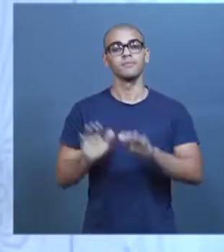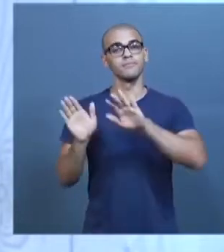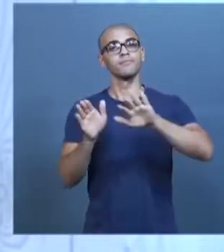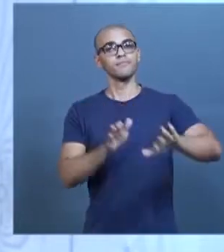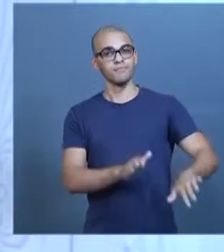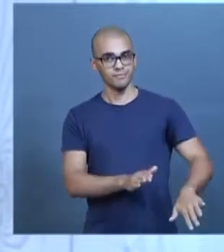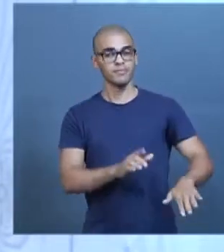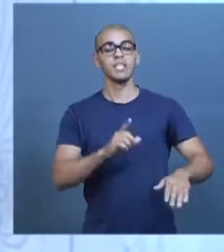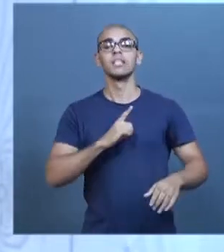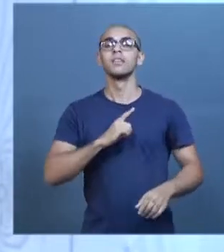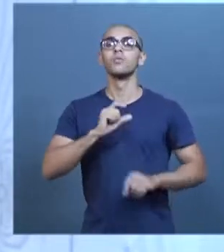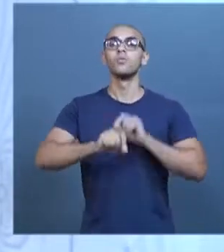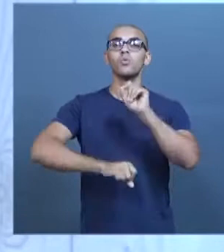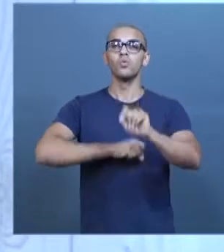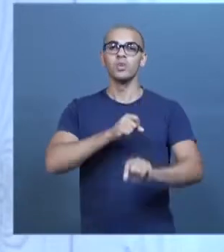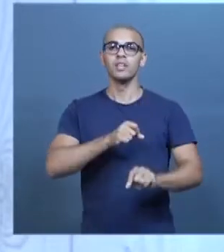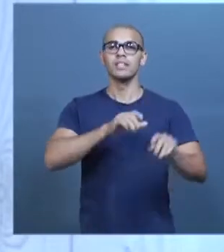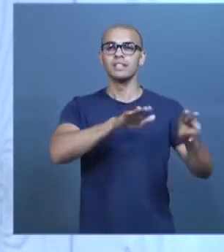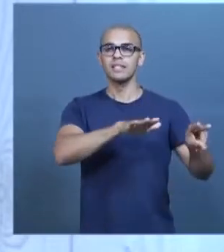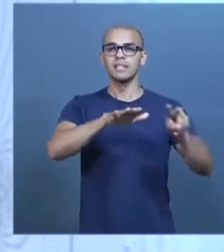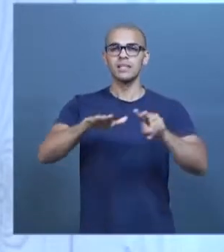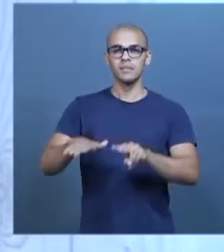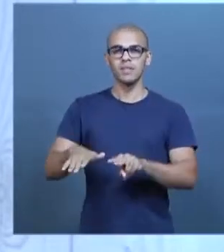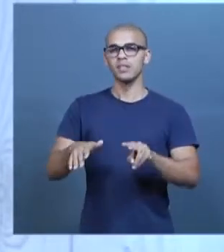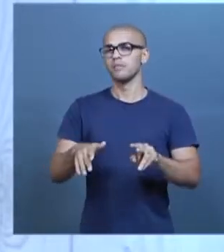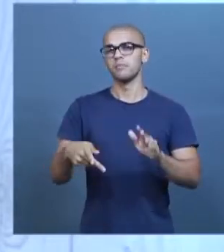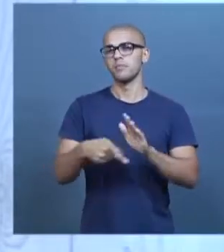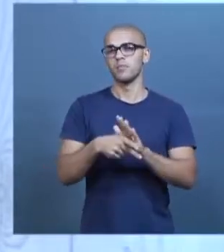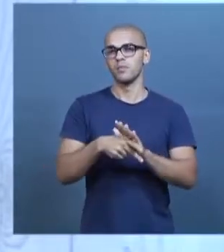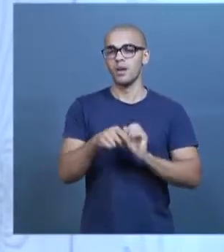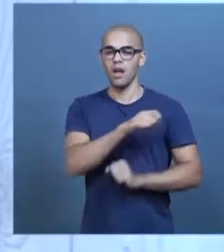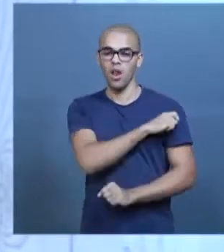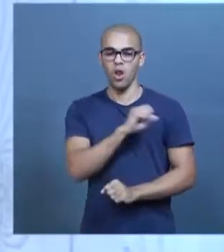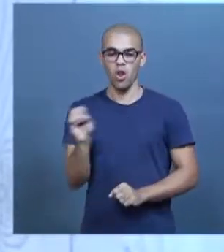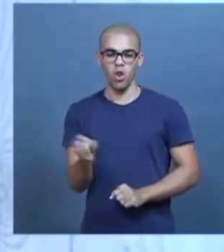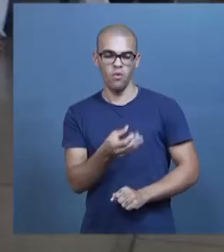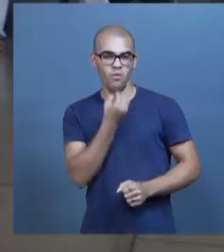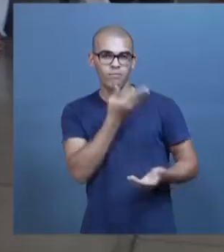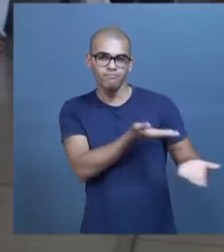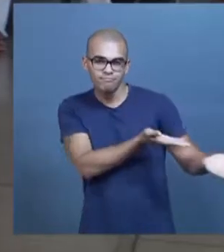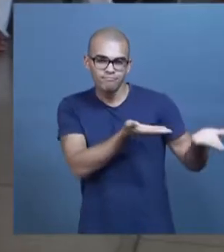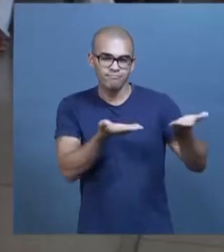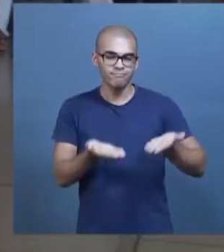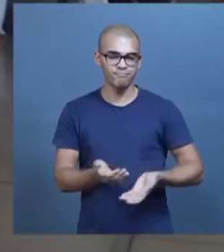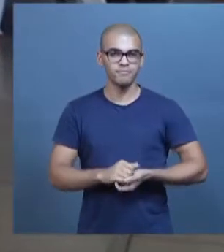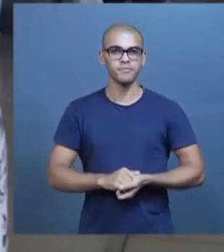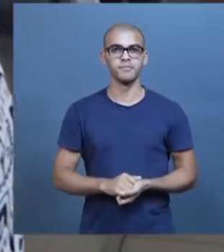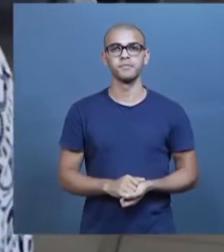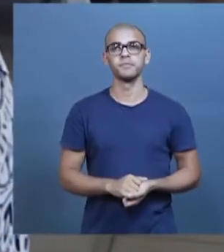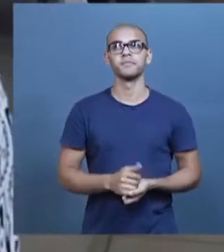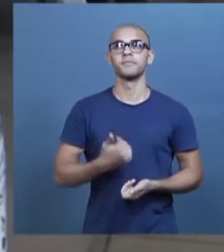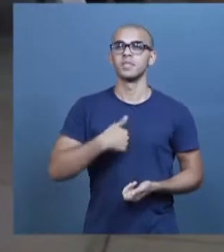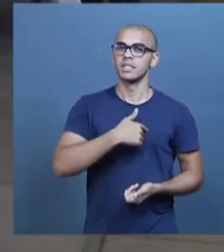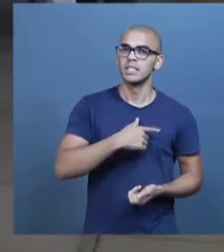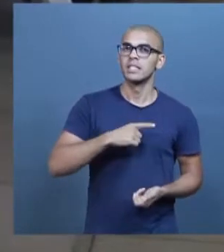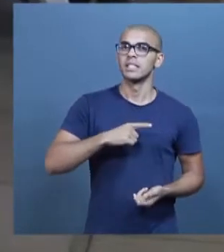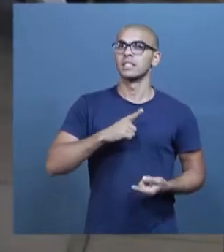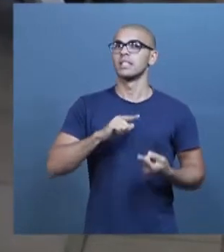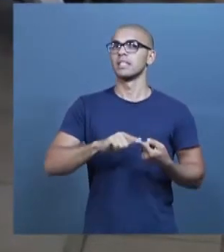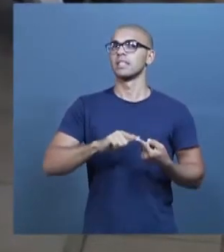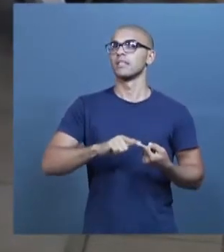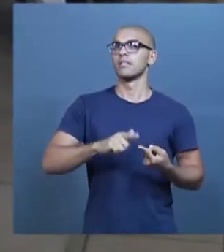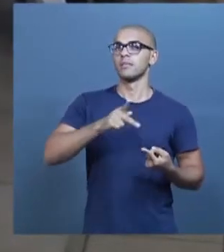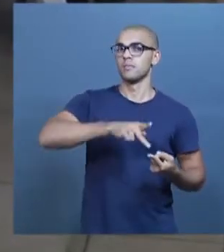recepção dos ingressantes da UFO conta com várias atividades. Então nós tivemos a professora